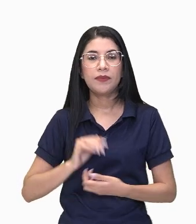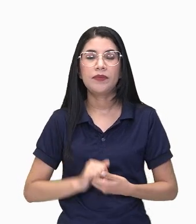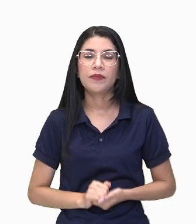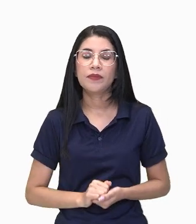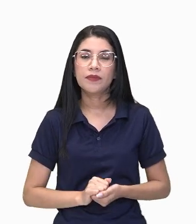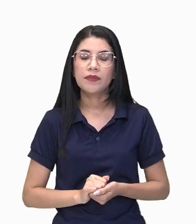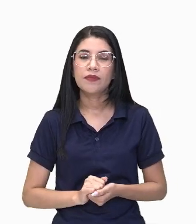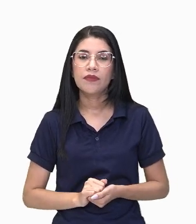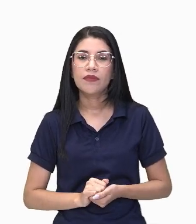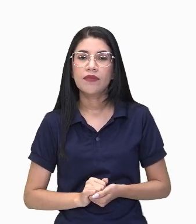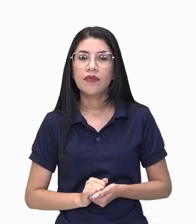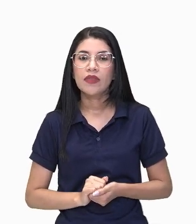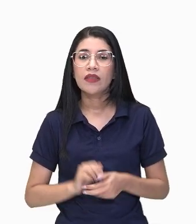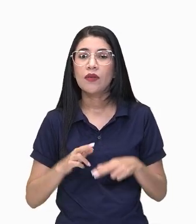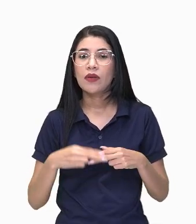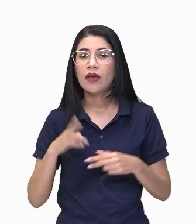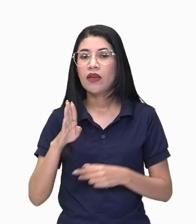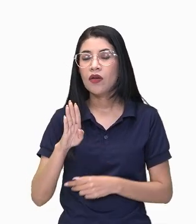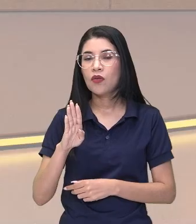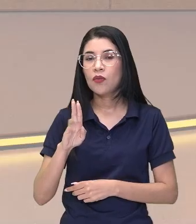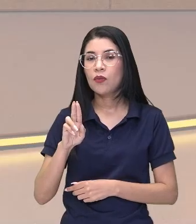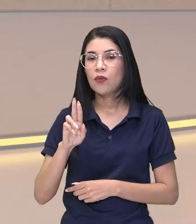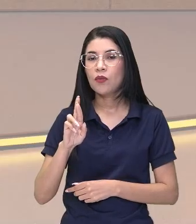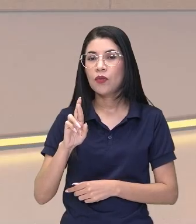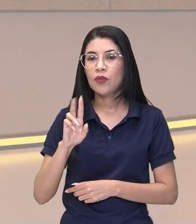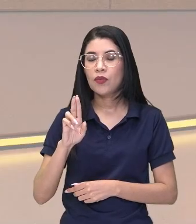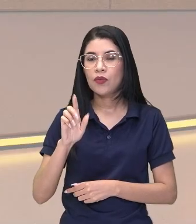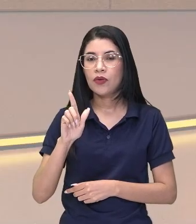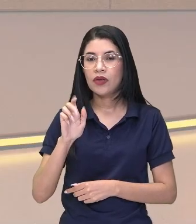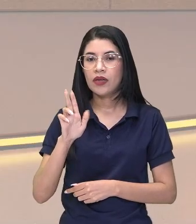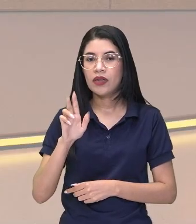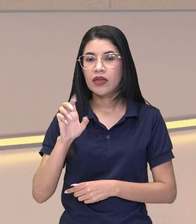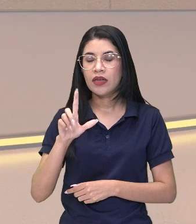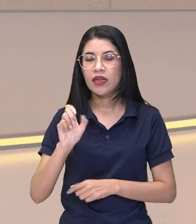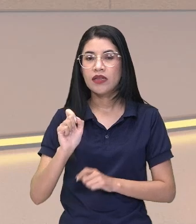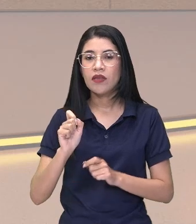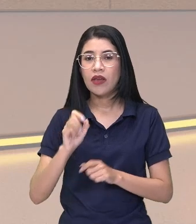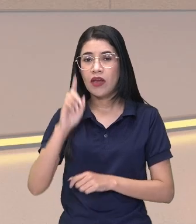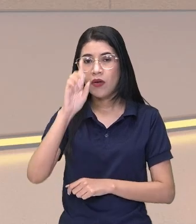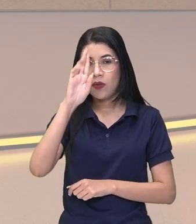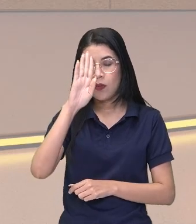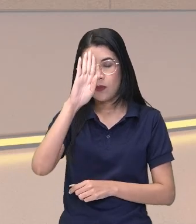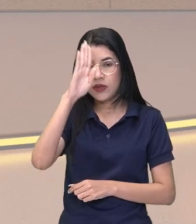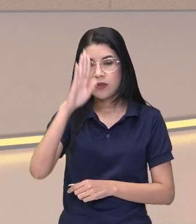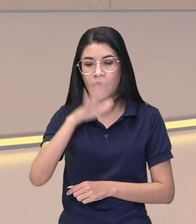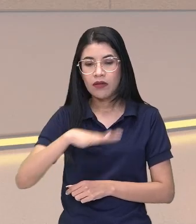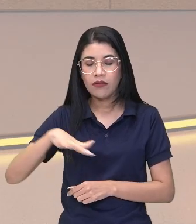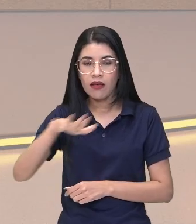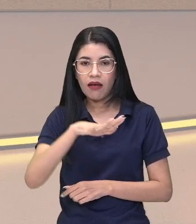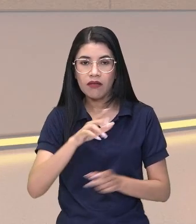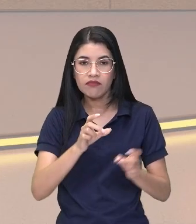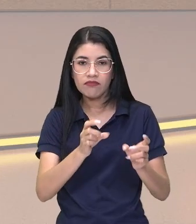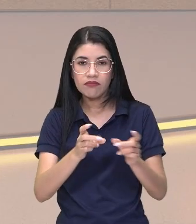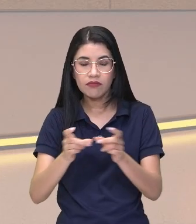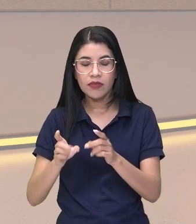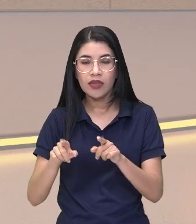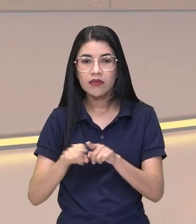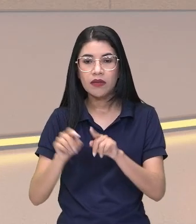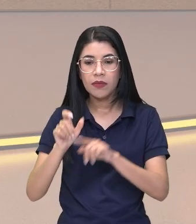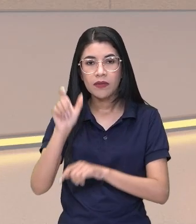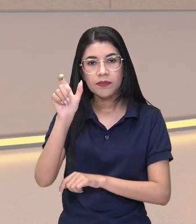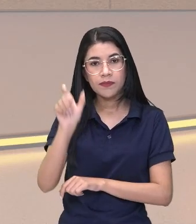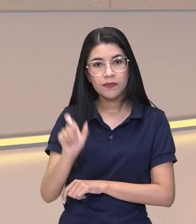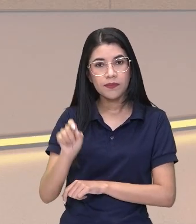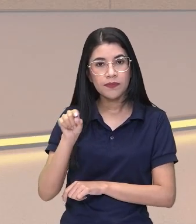certo? Então, burguês é aquela pessoa que realmente está dominando ali aquele cenário comercial, é aquela pessoa, inclusive, que está o